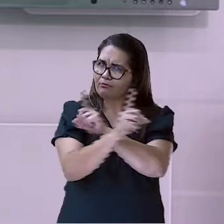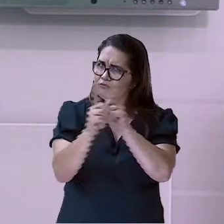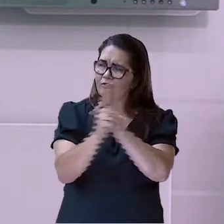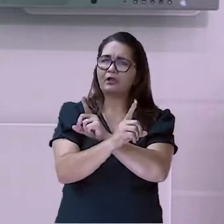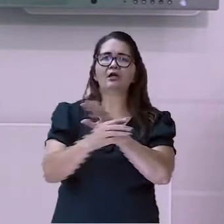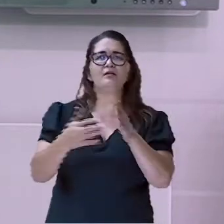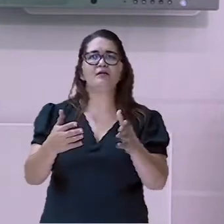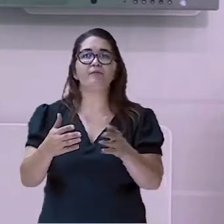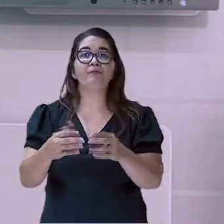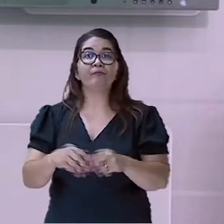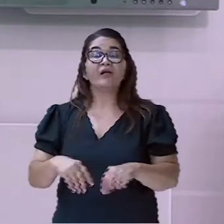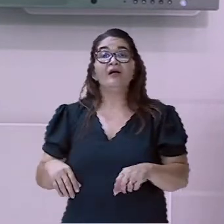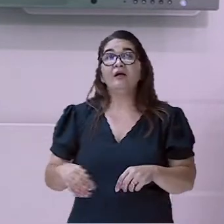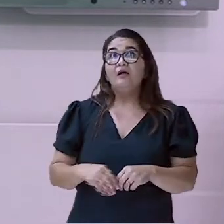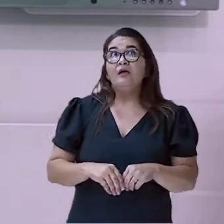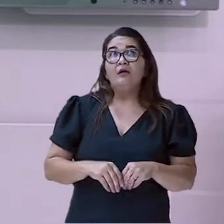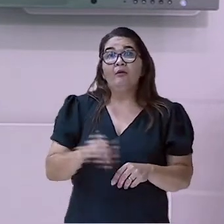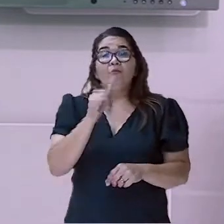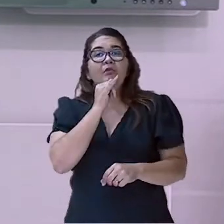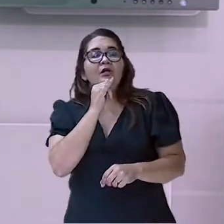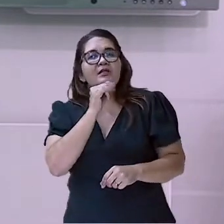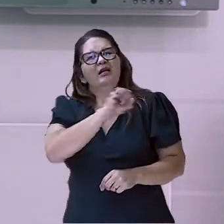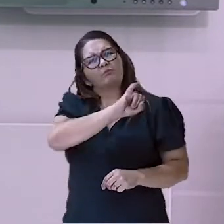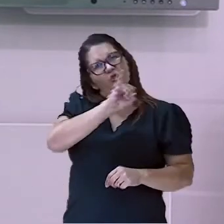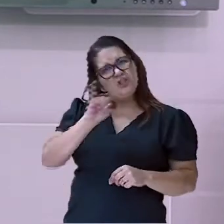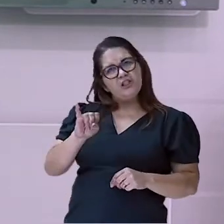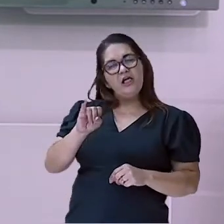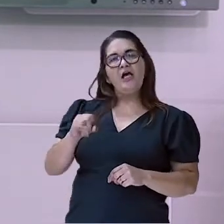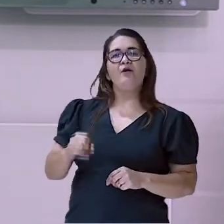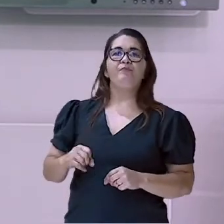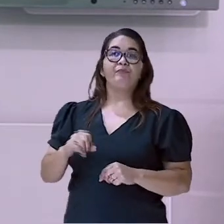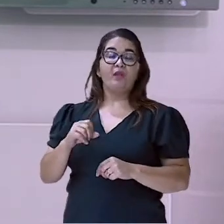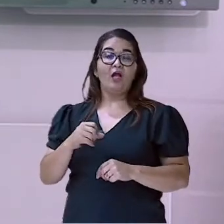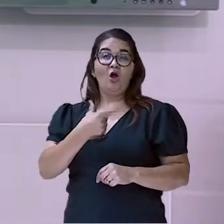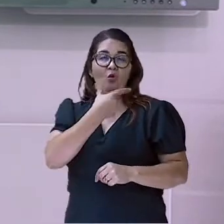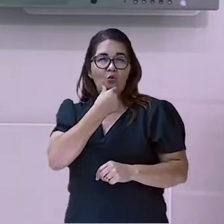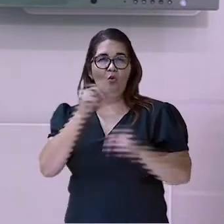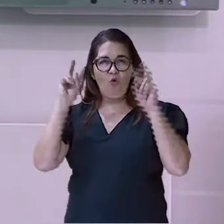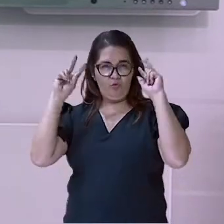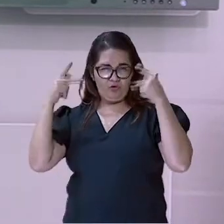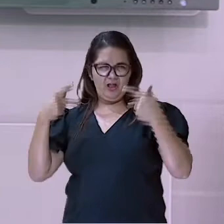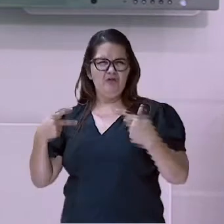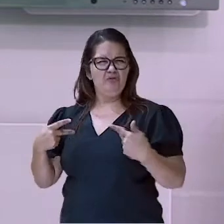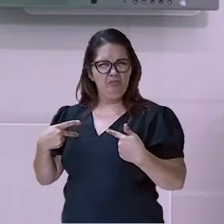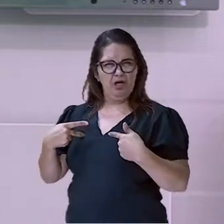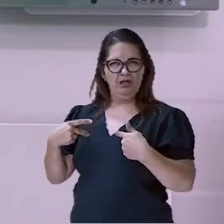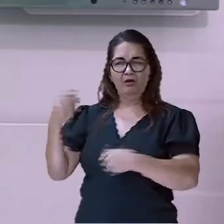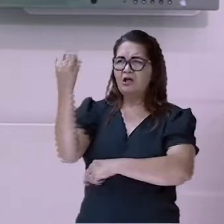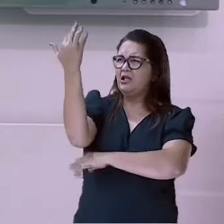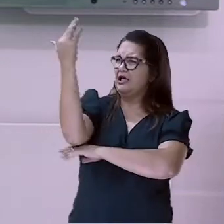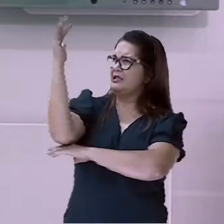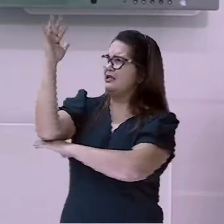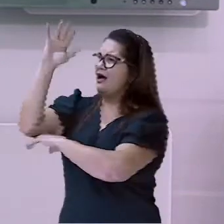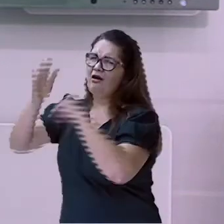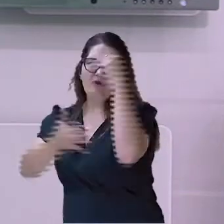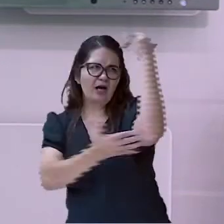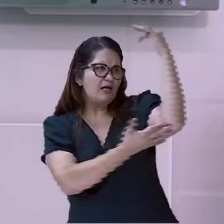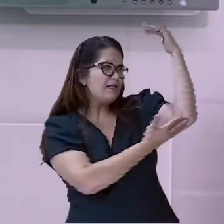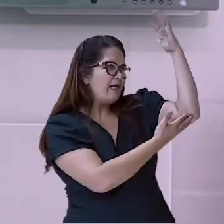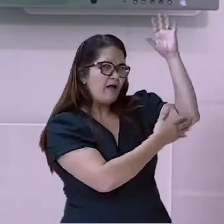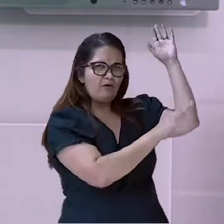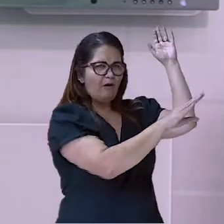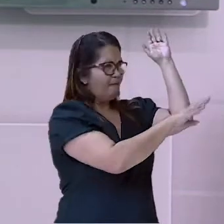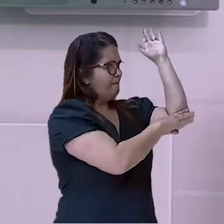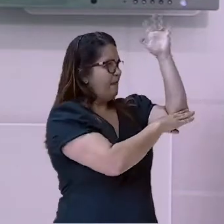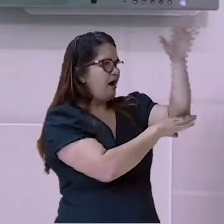gente promove queimadas, se a gente não cuida dessa natureza, dessas vegetações, provavelmente a gente